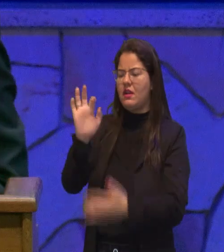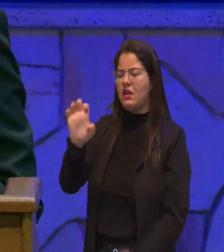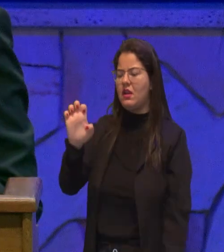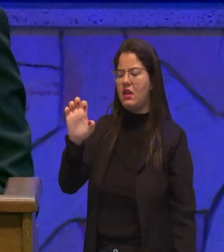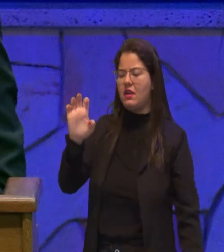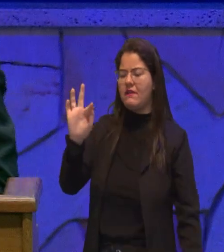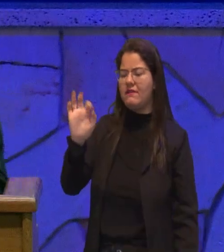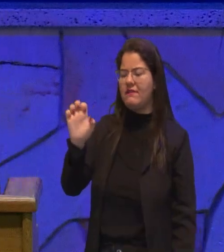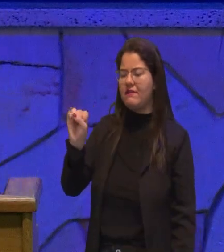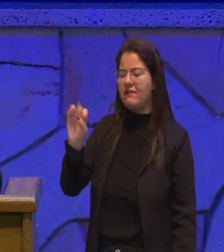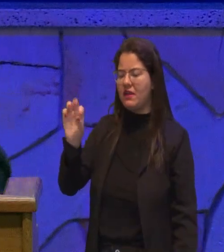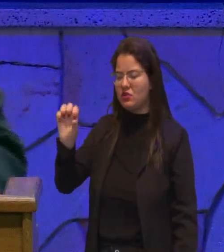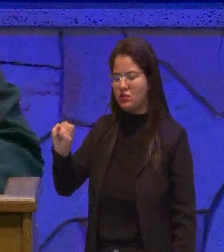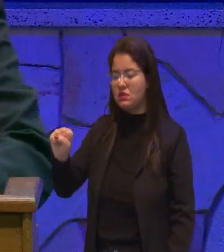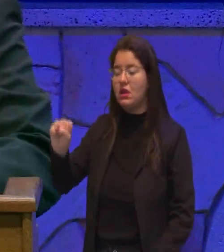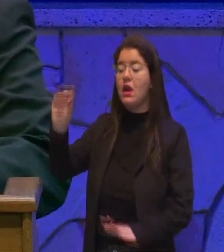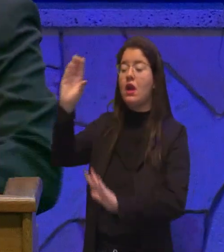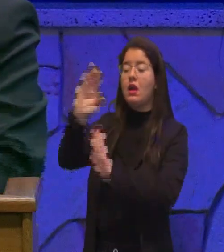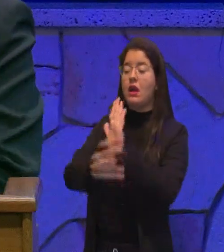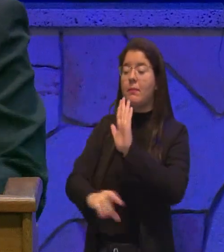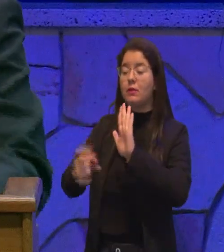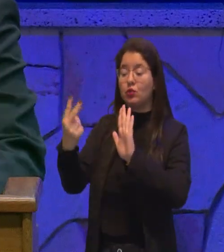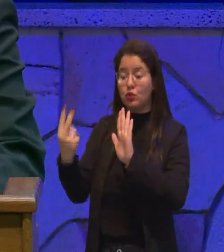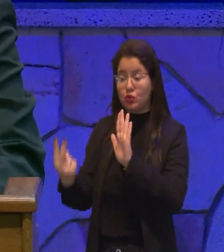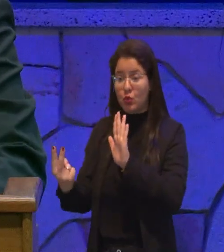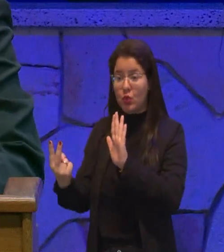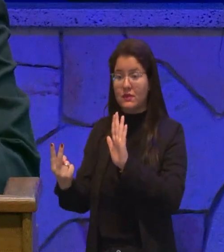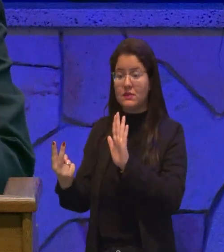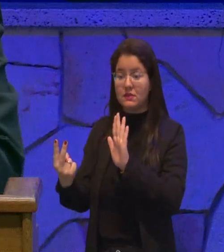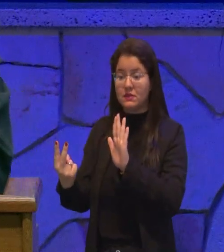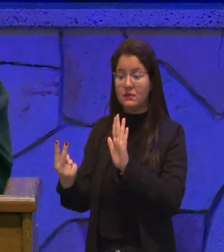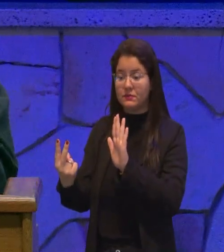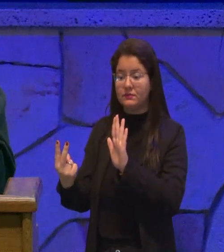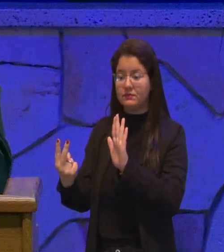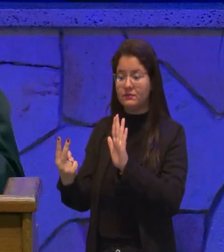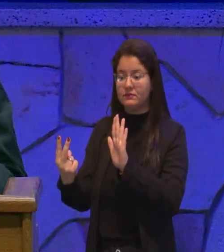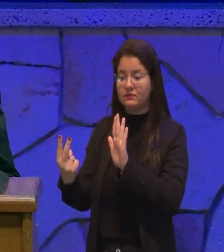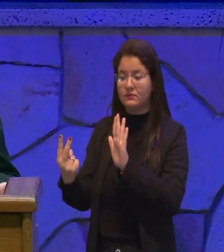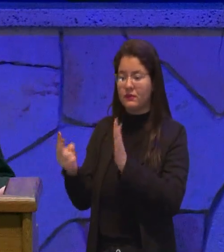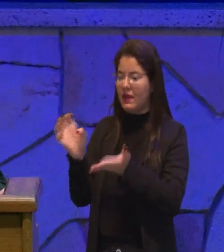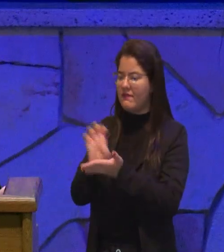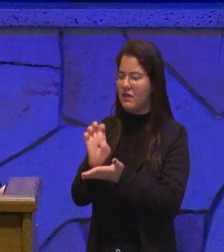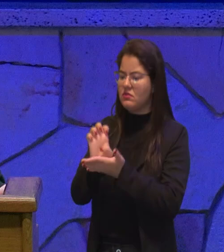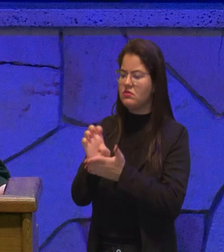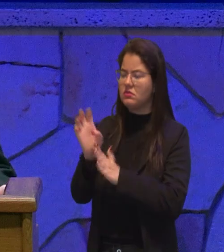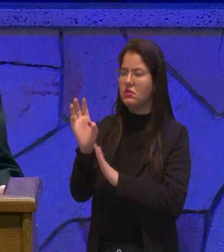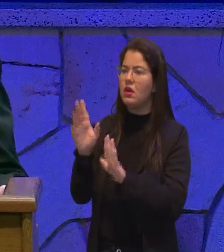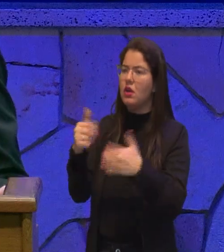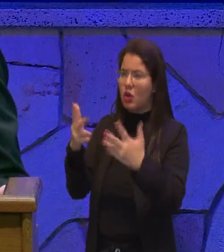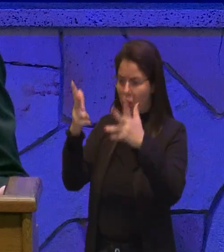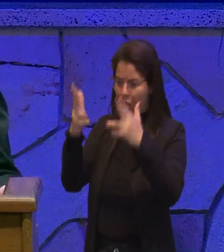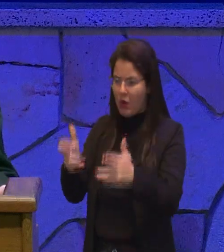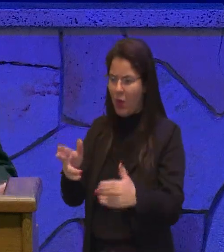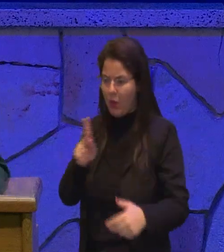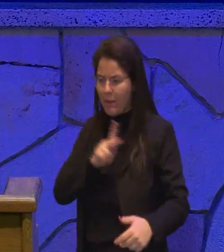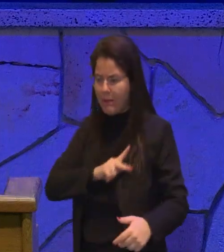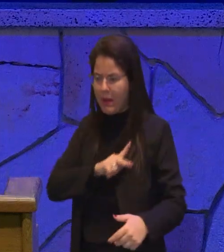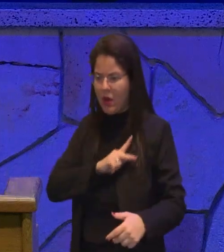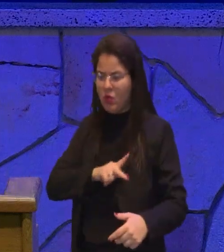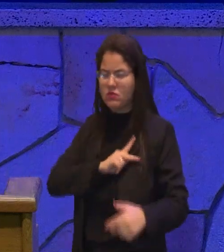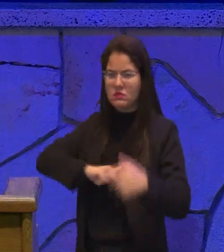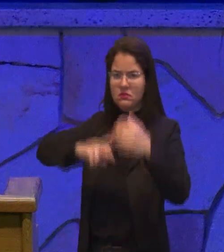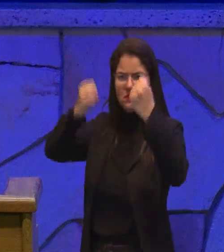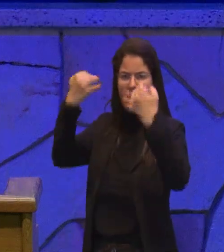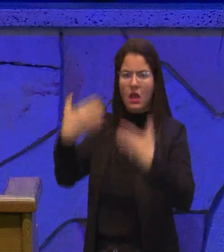na sua Bíblia. Efésios capítulo de número 2. Não é exatamente o que está descrito aqui através de Paulo. Efésios capítulo